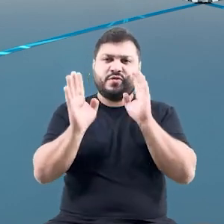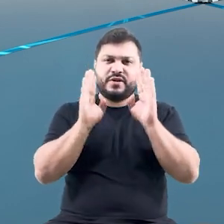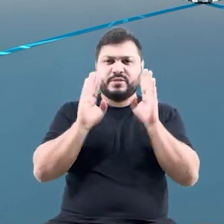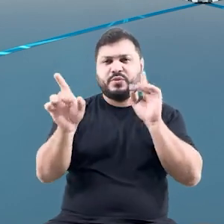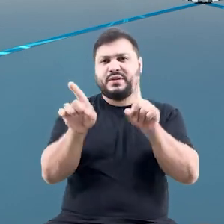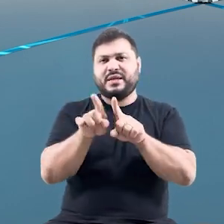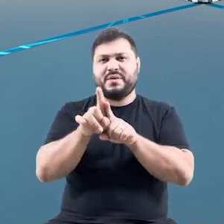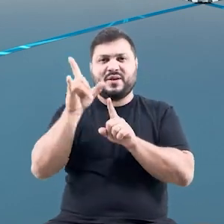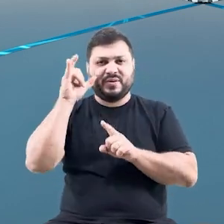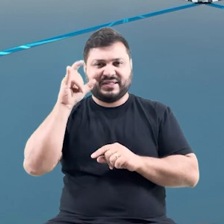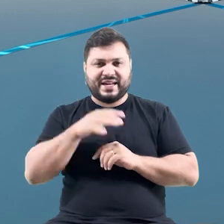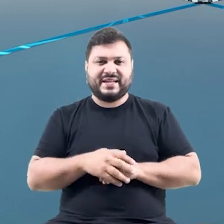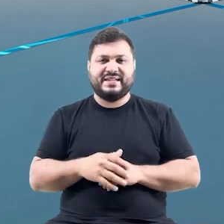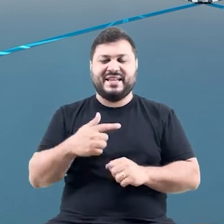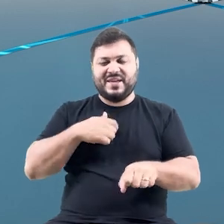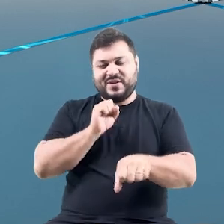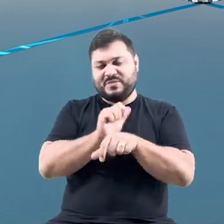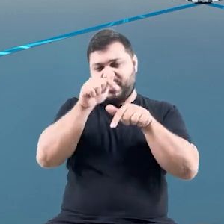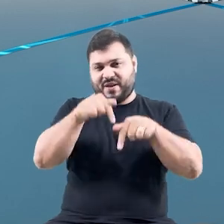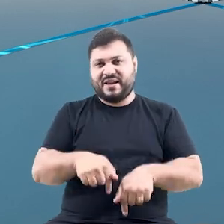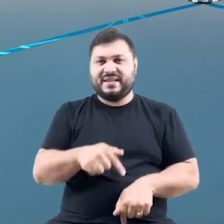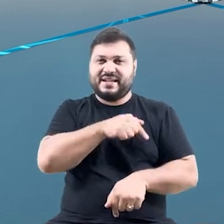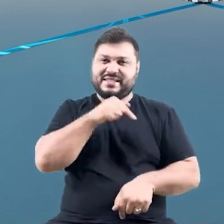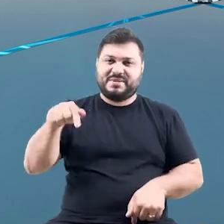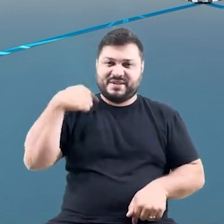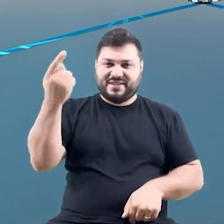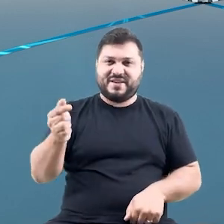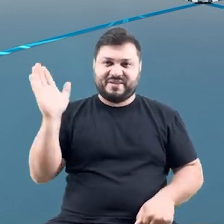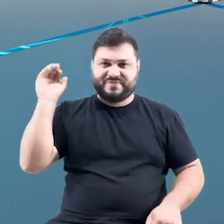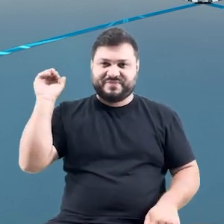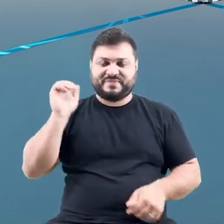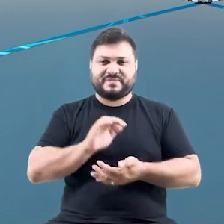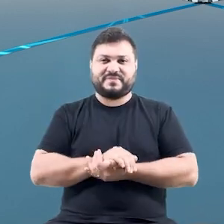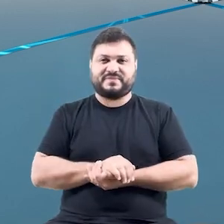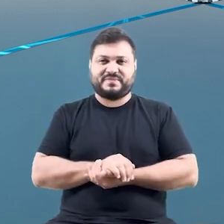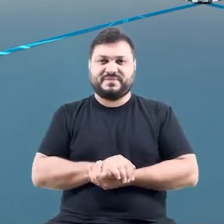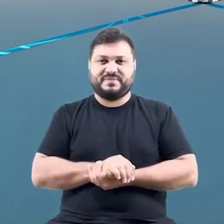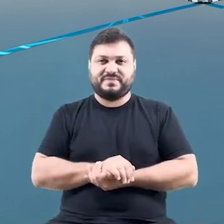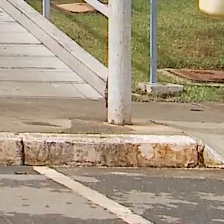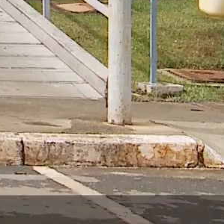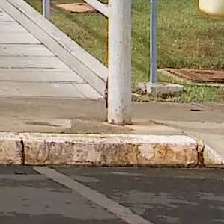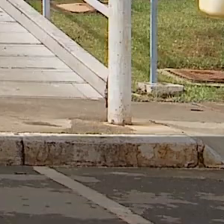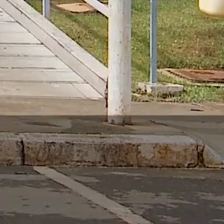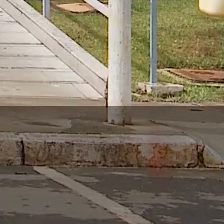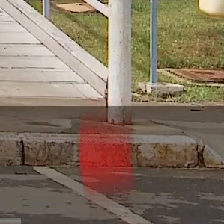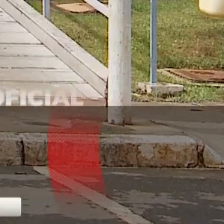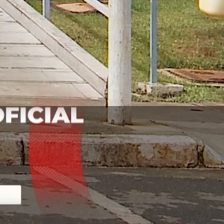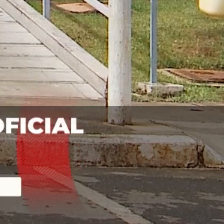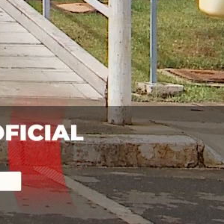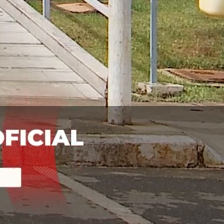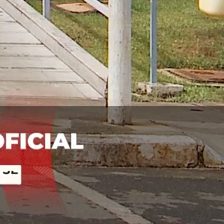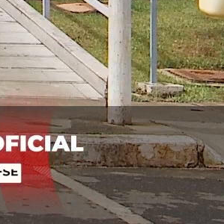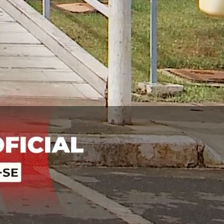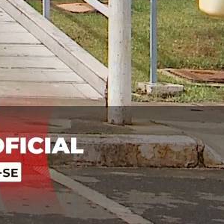no Facebook e no Instagram. Eu te espero aqui na semana que vem. Tchau!